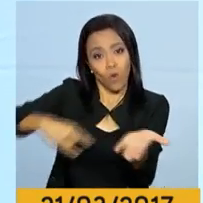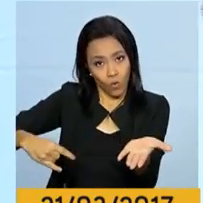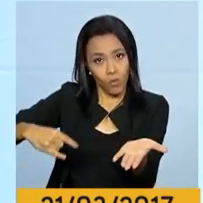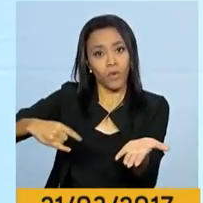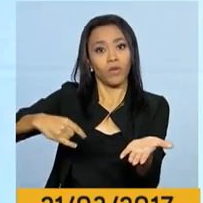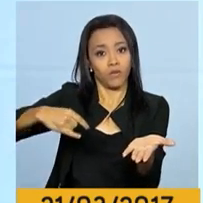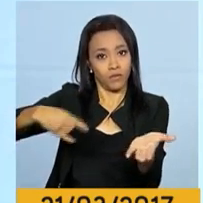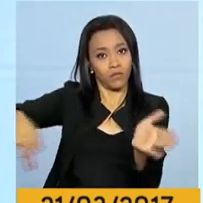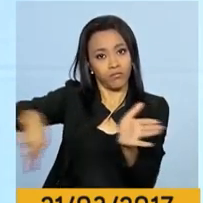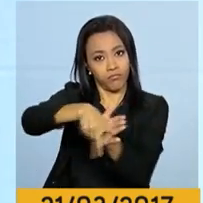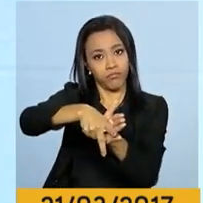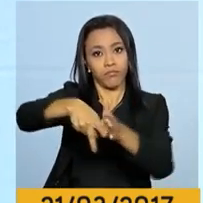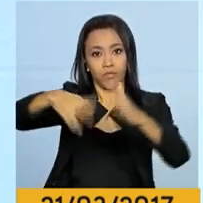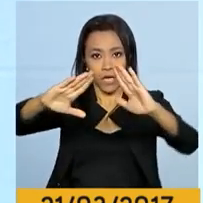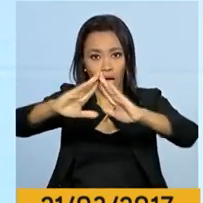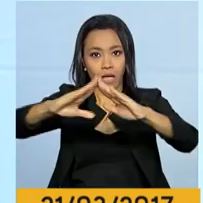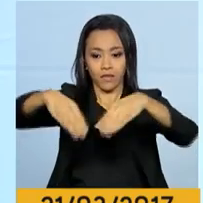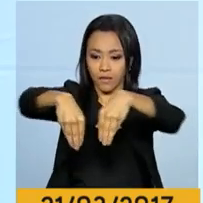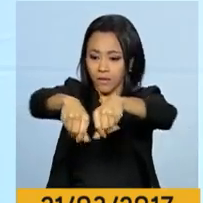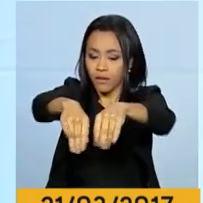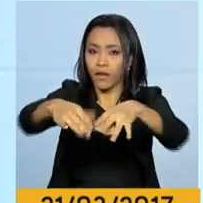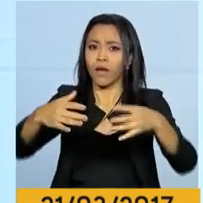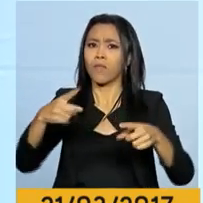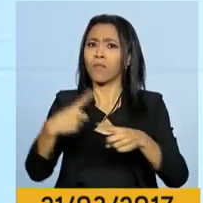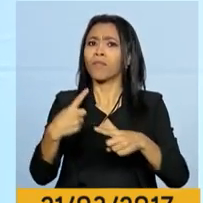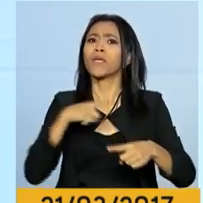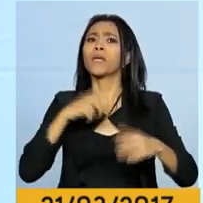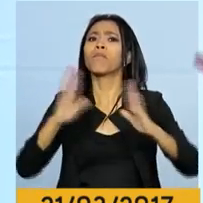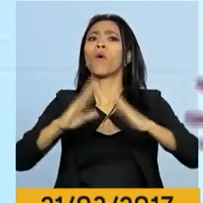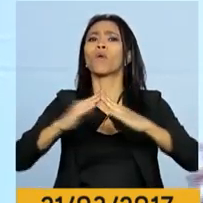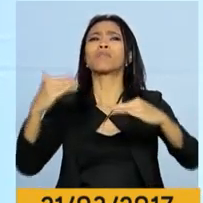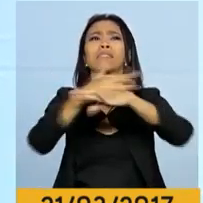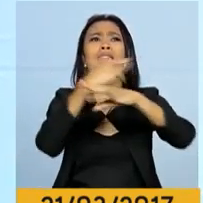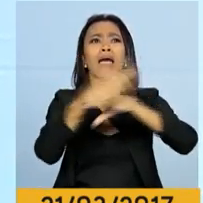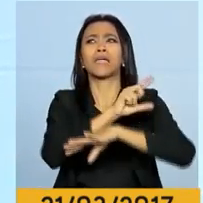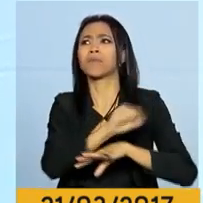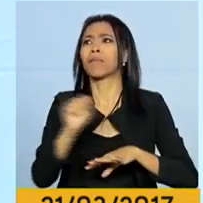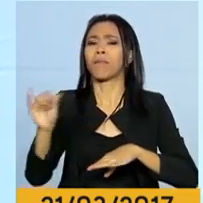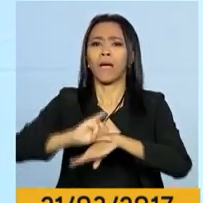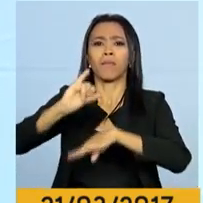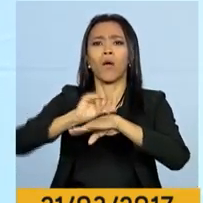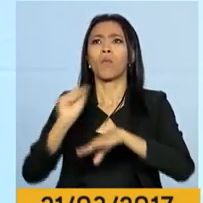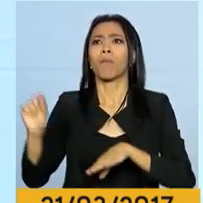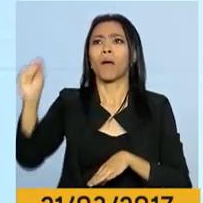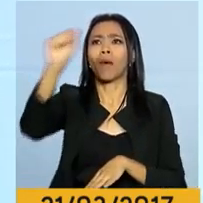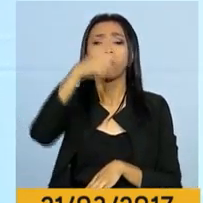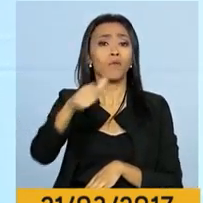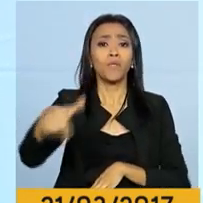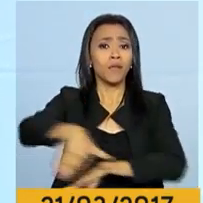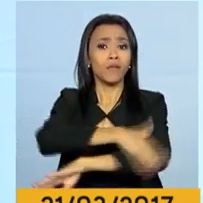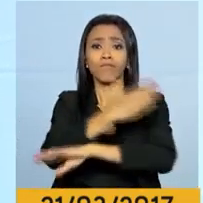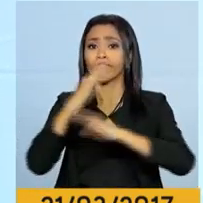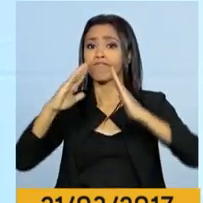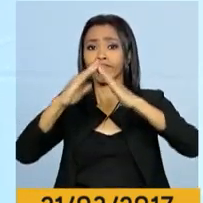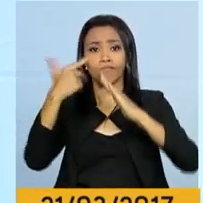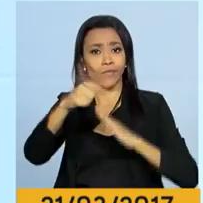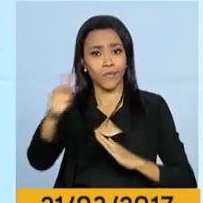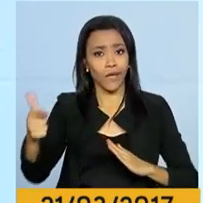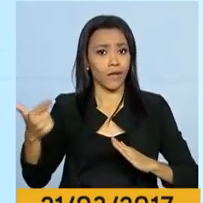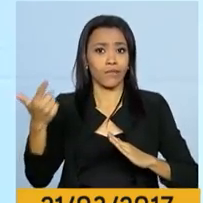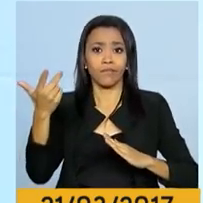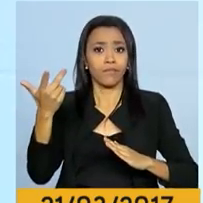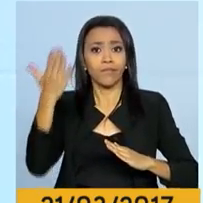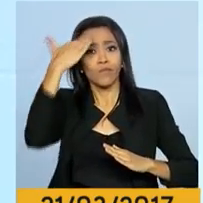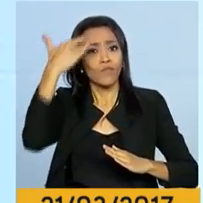há milhares e milhares de pessoas, se não milhões, que moram especialmente nas grandes cidades, que não têm endereço, não têm posse,